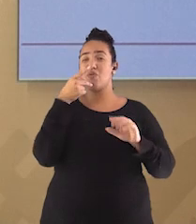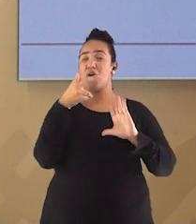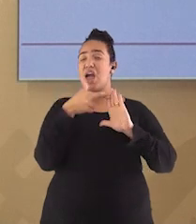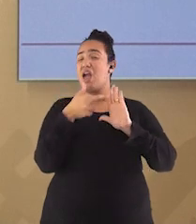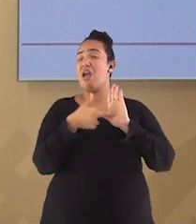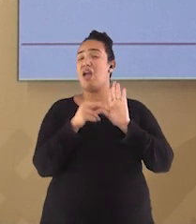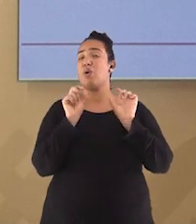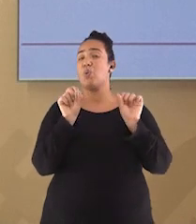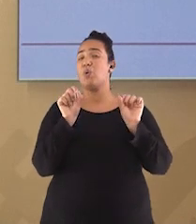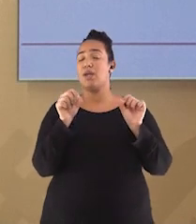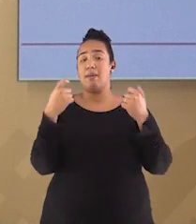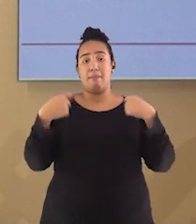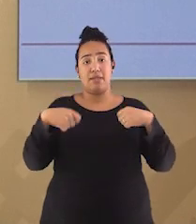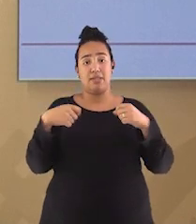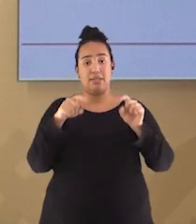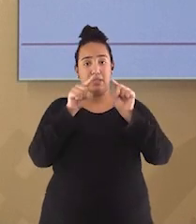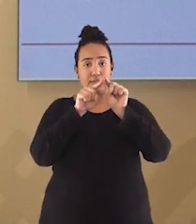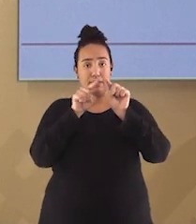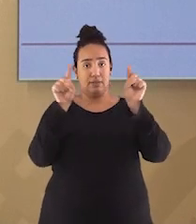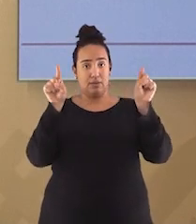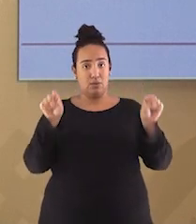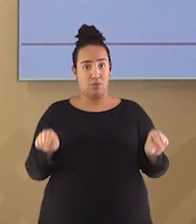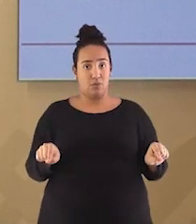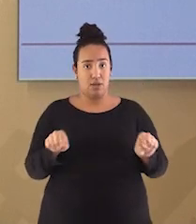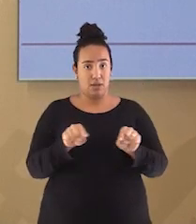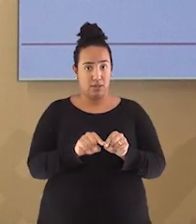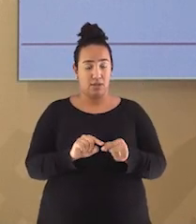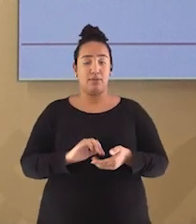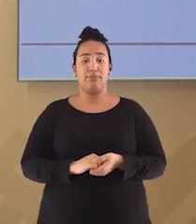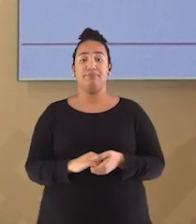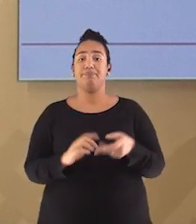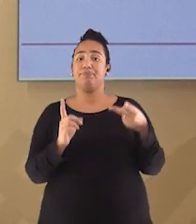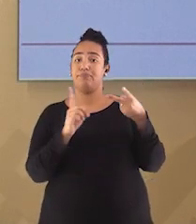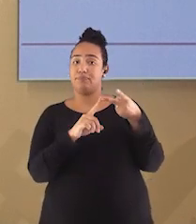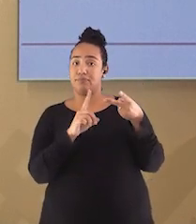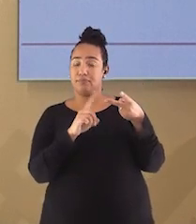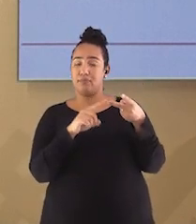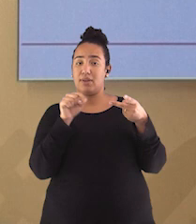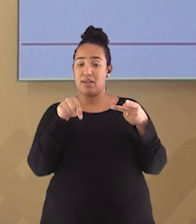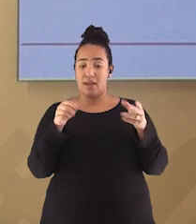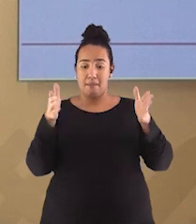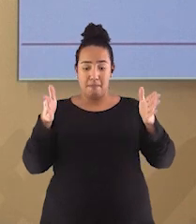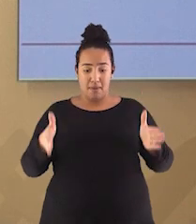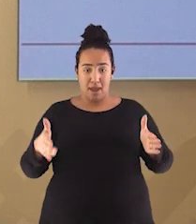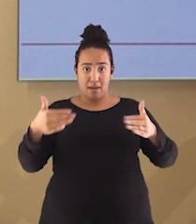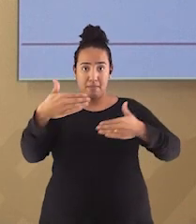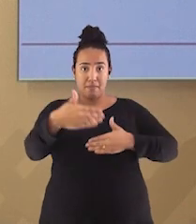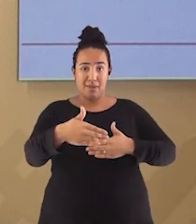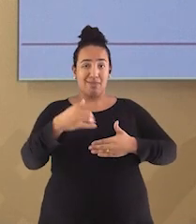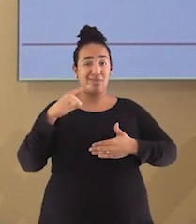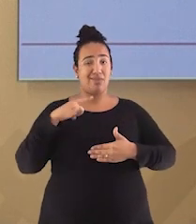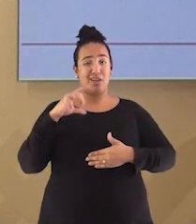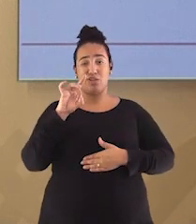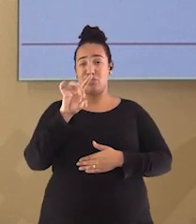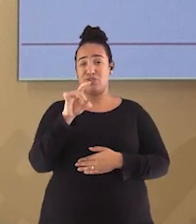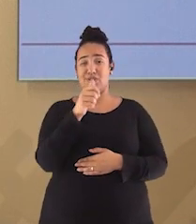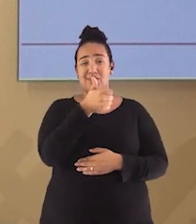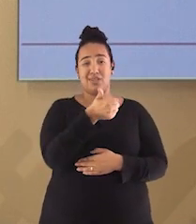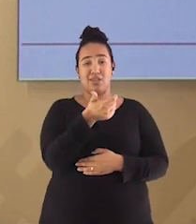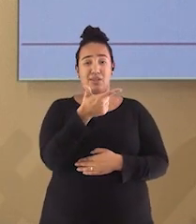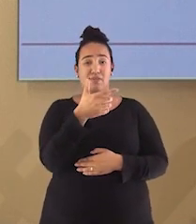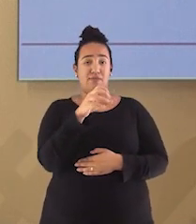de formato quadrado e segundo que para ser calo Ele só tem disponível apenas